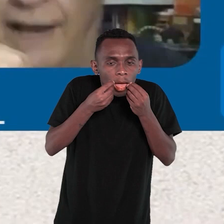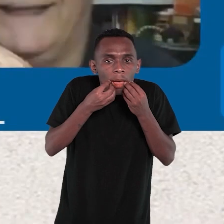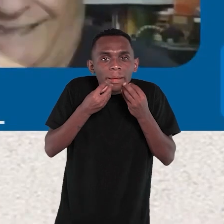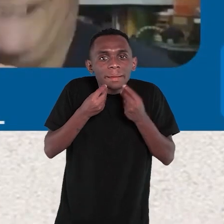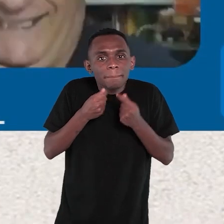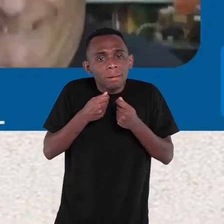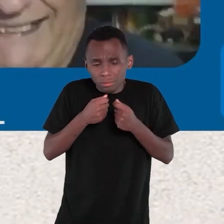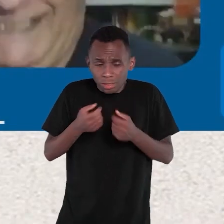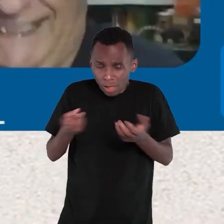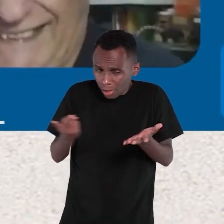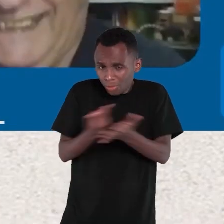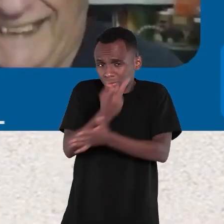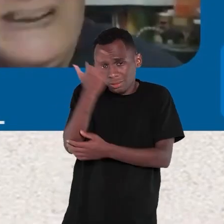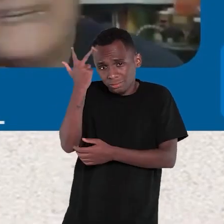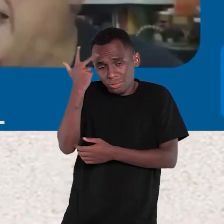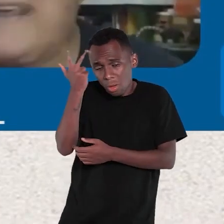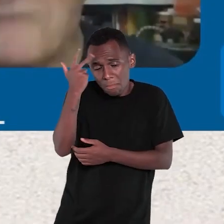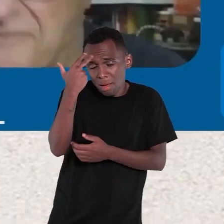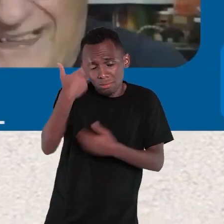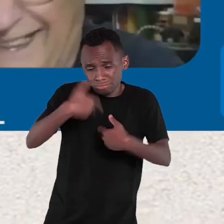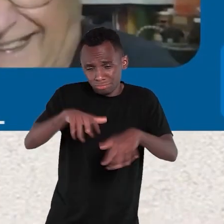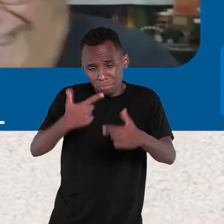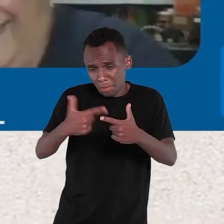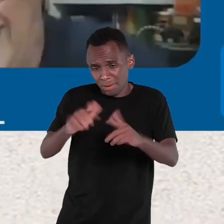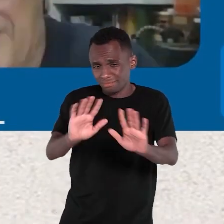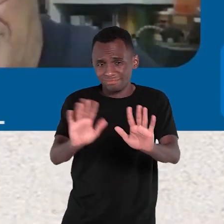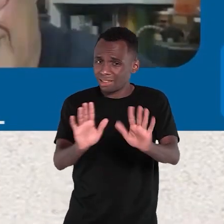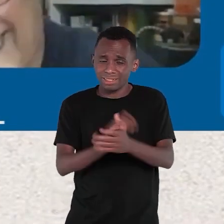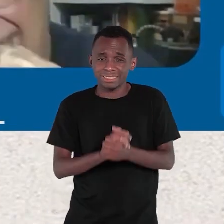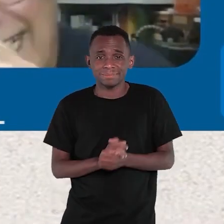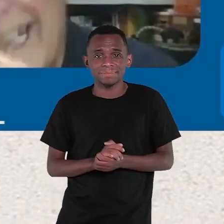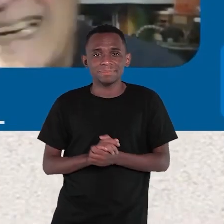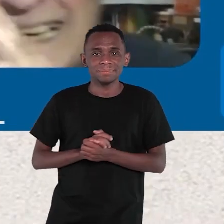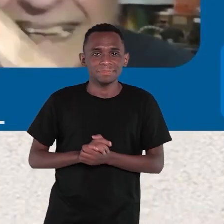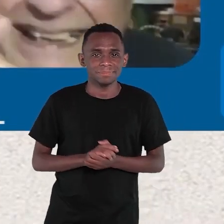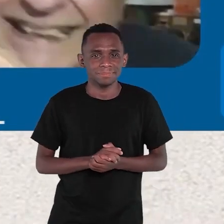parte. Não tem problema, deixa babar. Nenhum, nenhum.